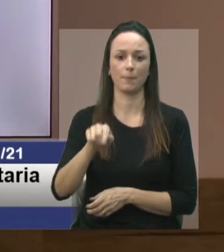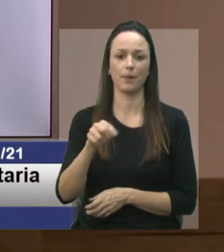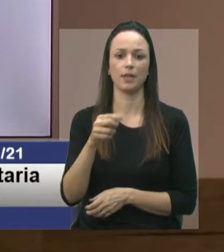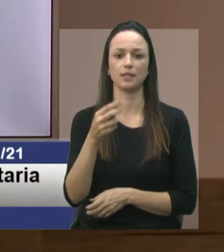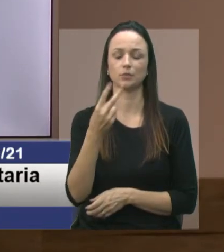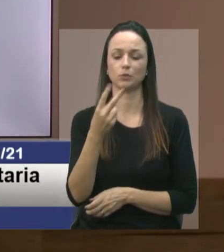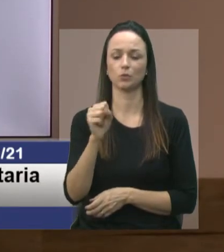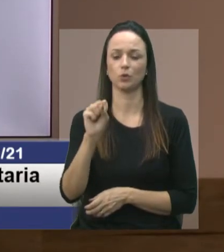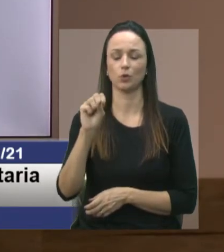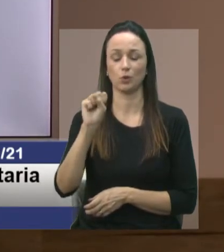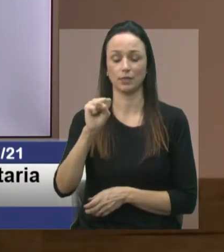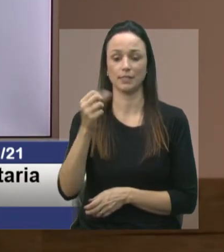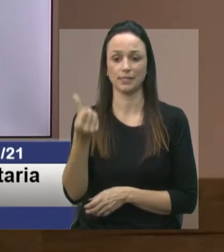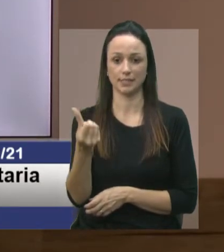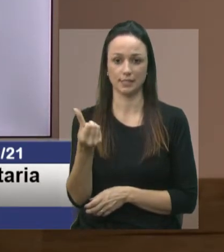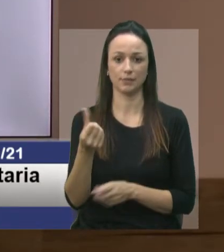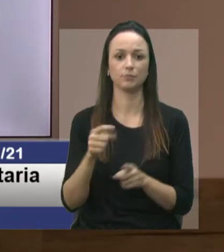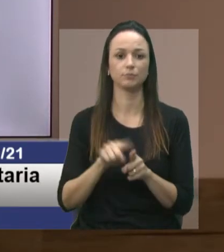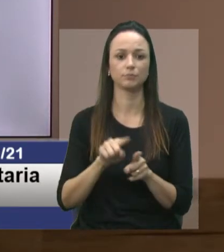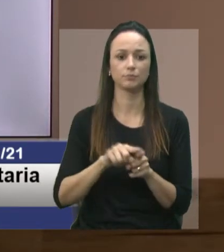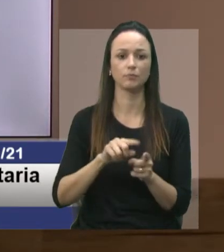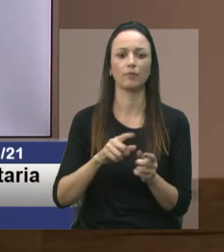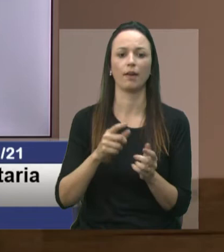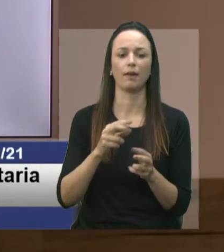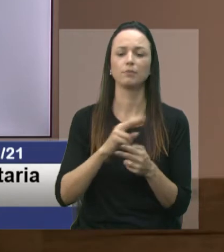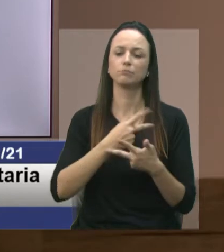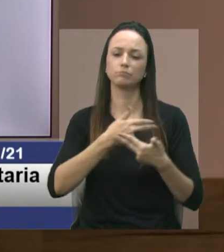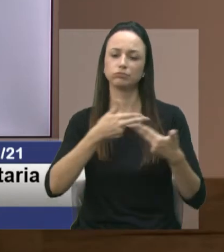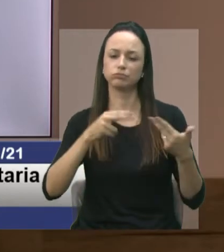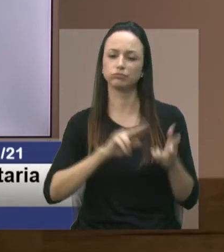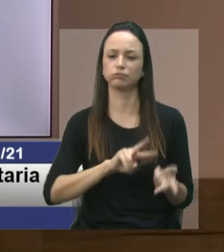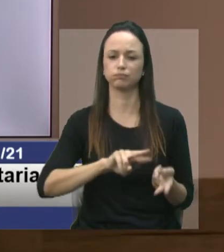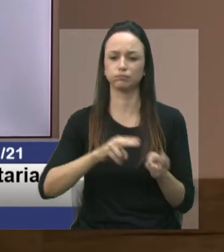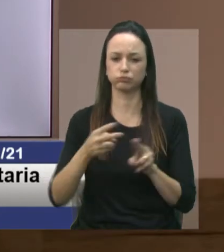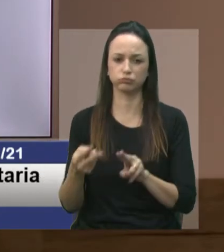62.286 com alienação de bens,